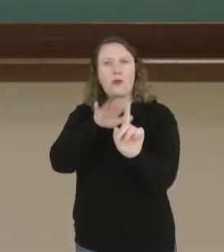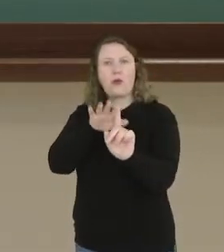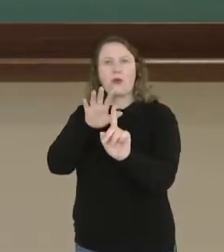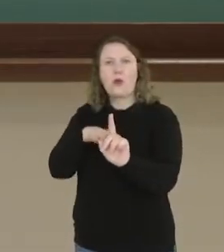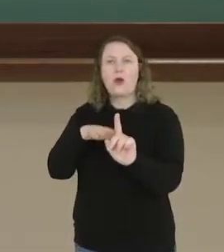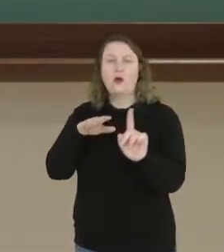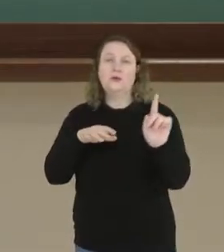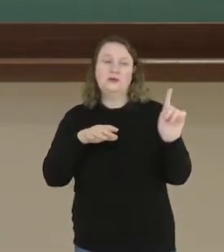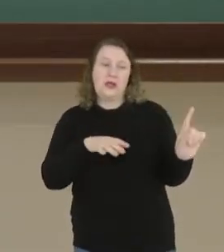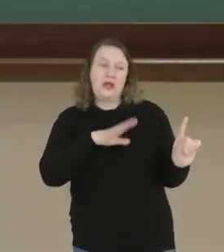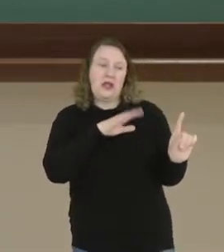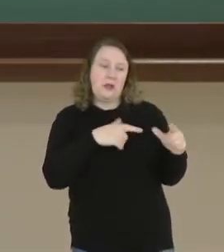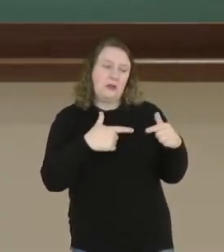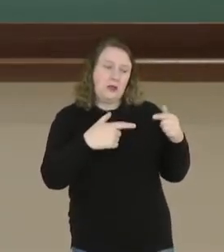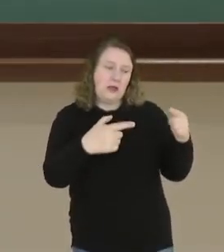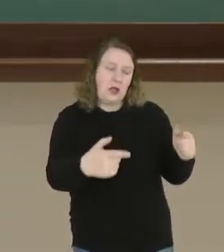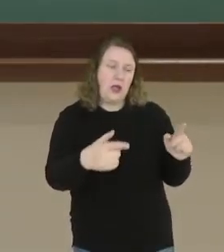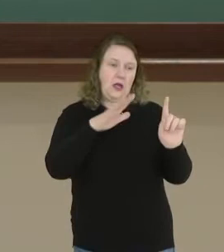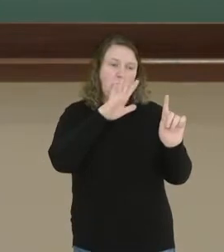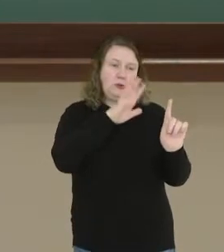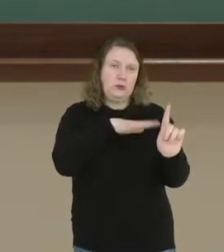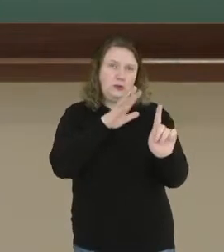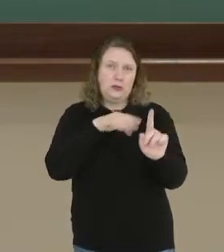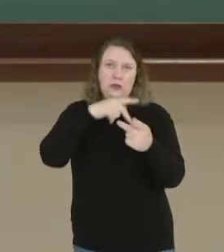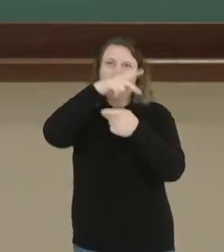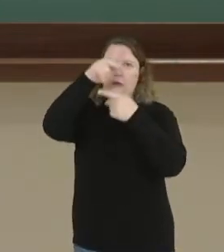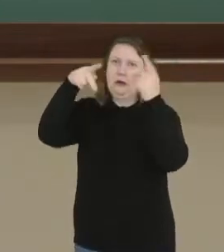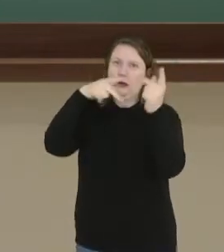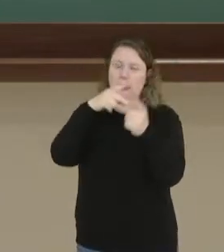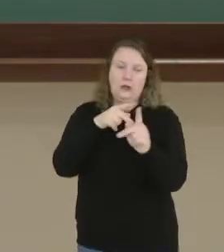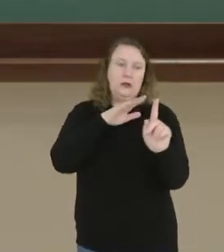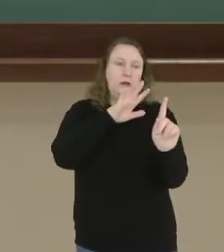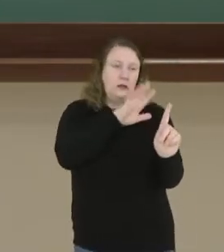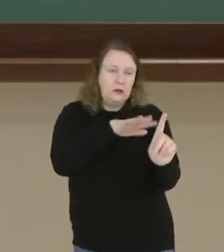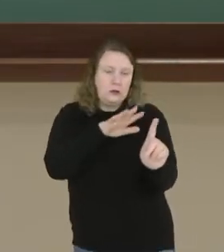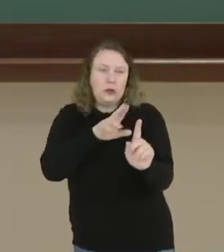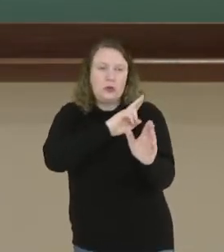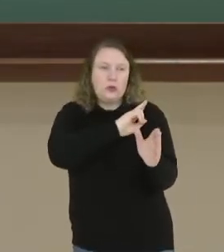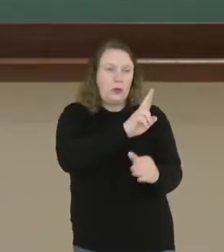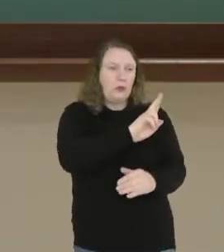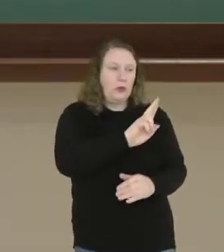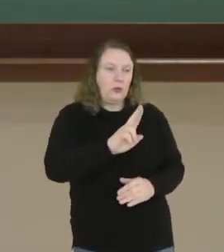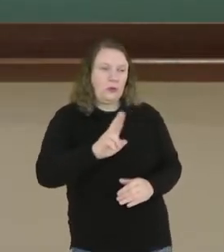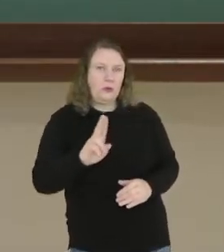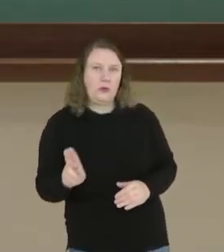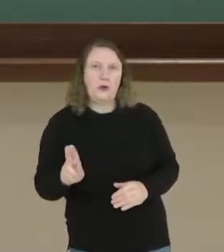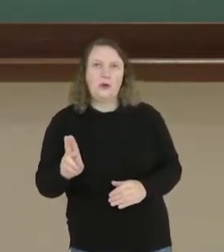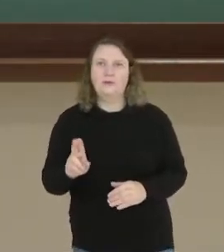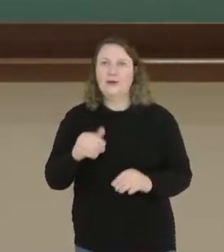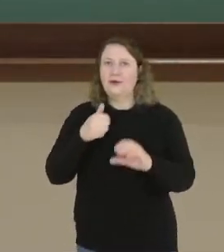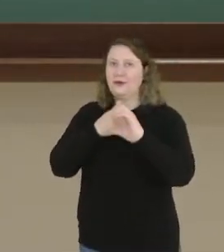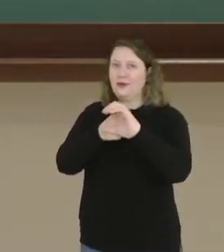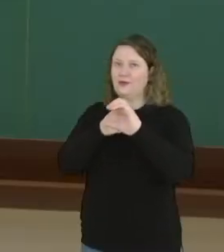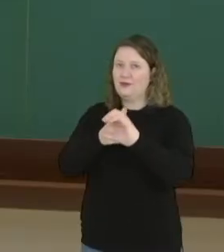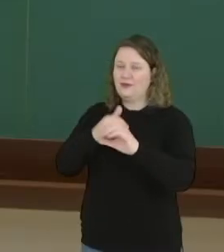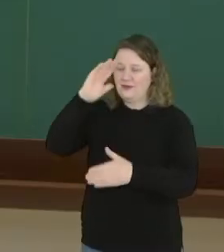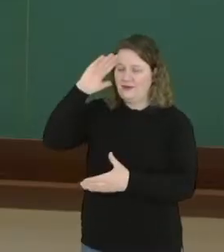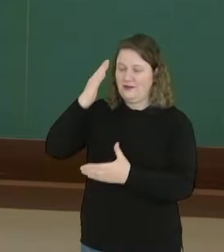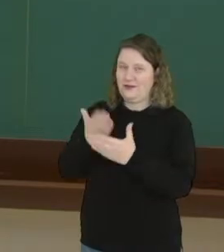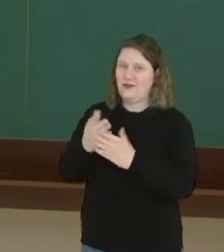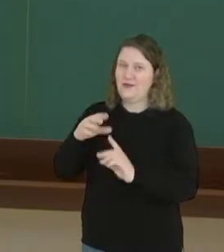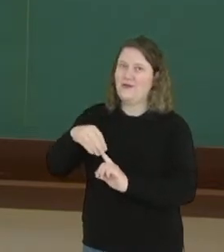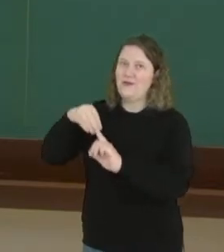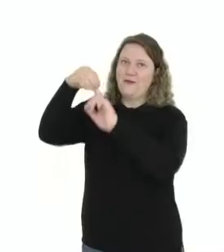da guerra, Marte, acreditava em vários deuses. Mas tem outras questões relacionadas aí. Em Roma surgiram